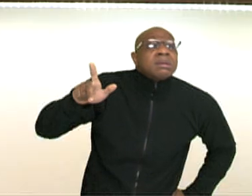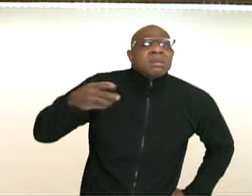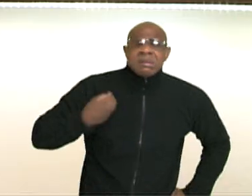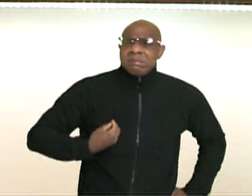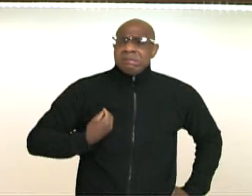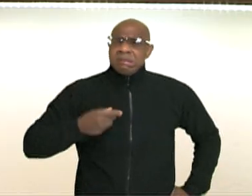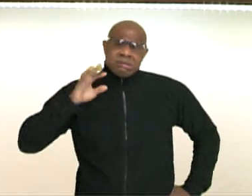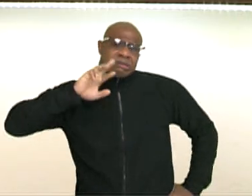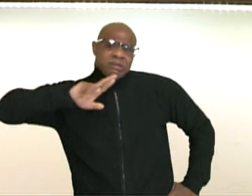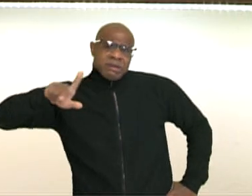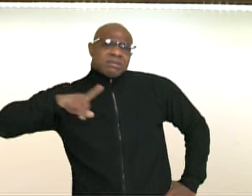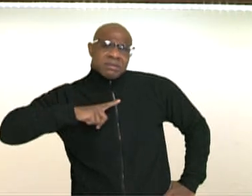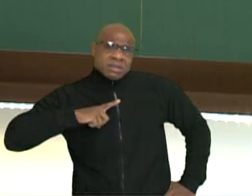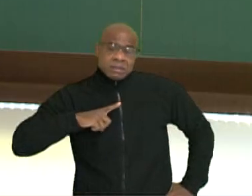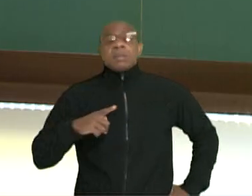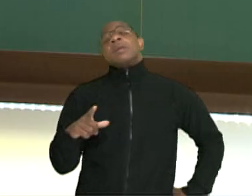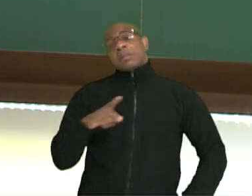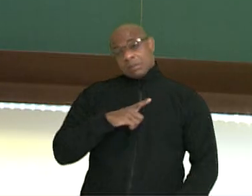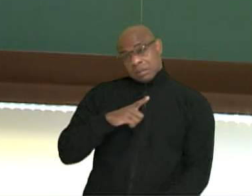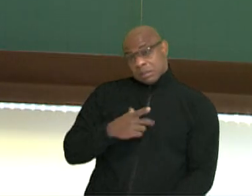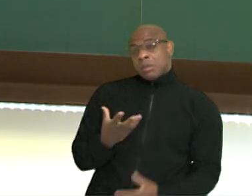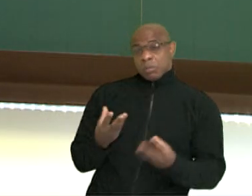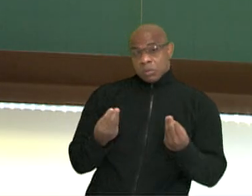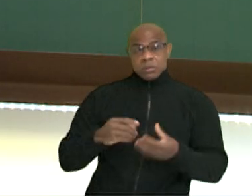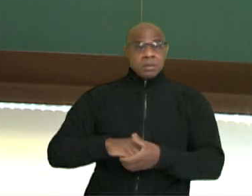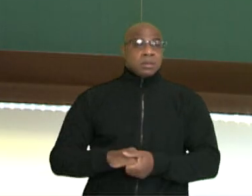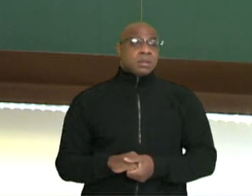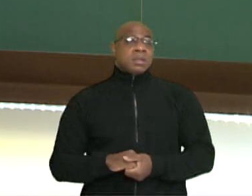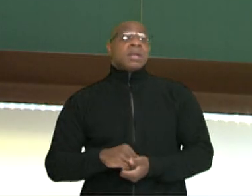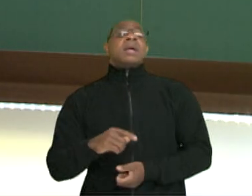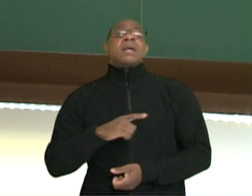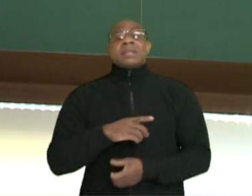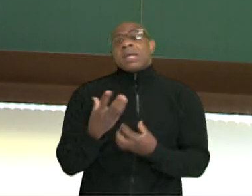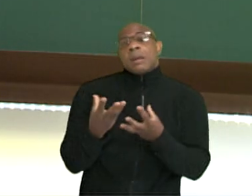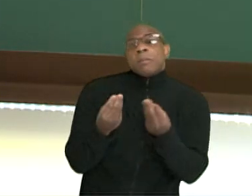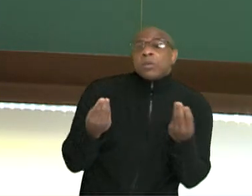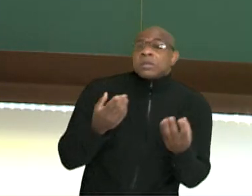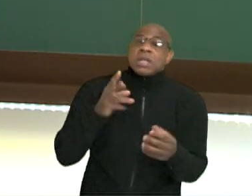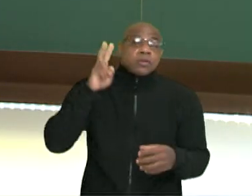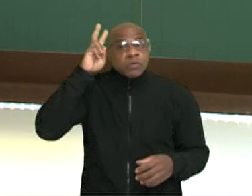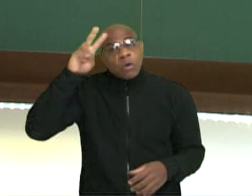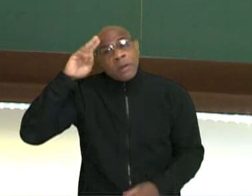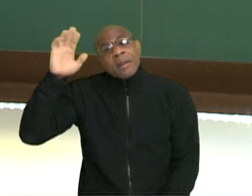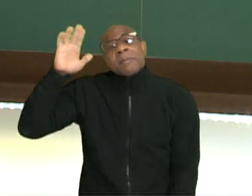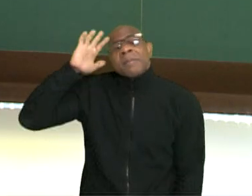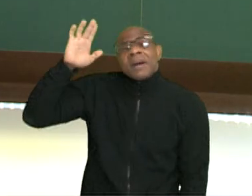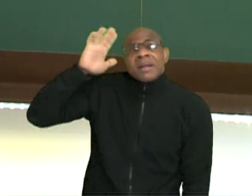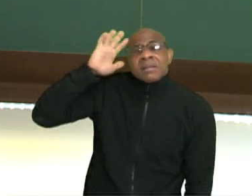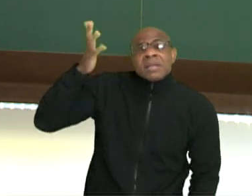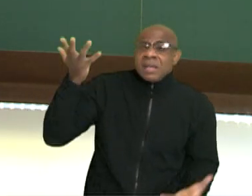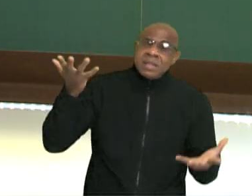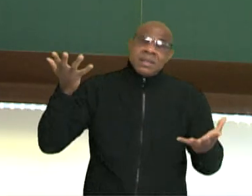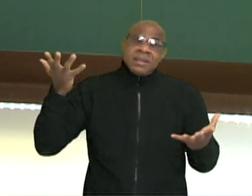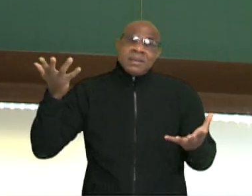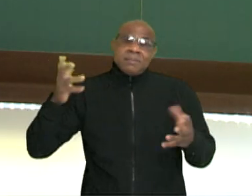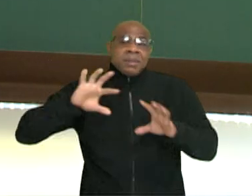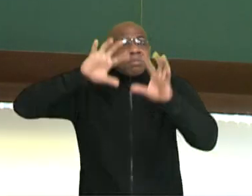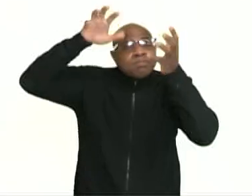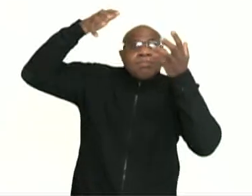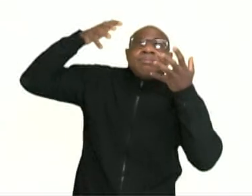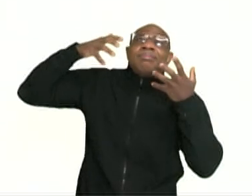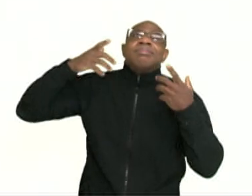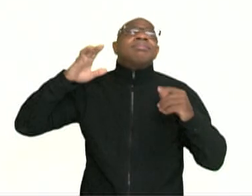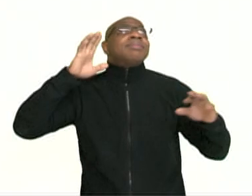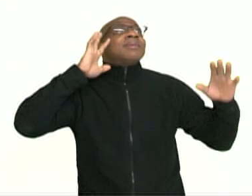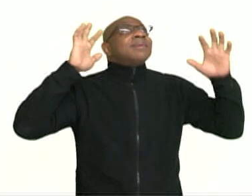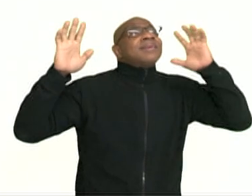Sim, existe muitos. No Brasil também temos muitas histórias imaginárias que podem ser diferentes em cada região, pois